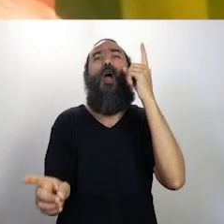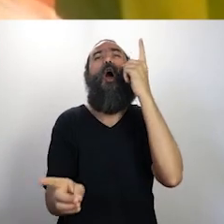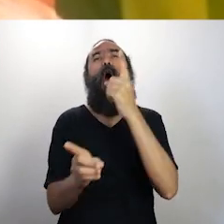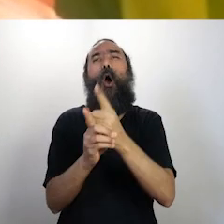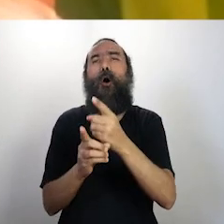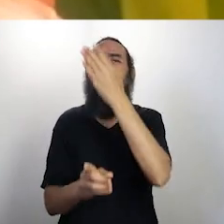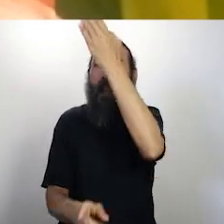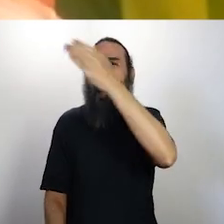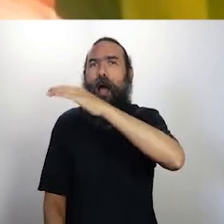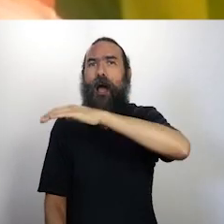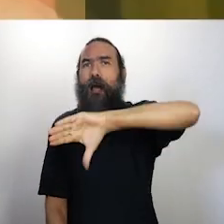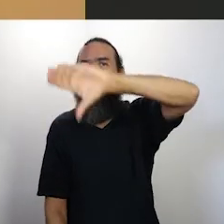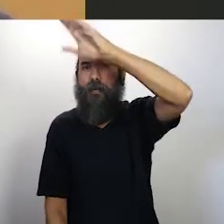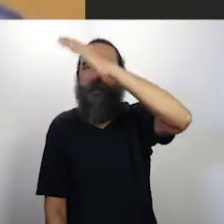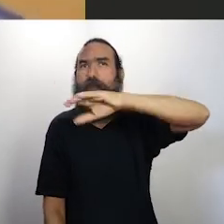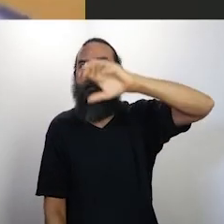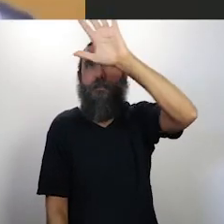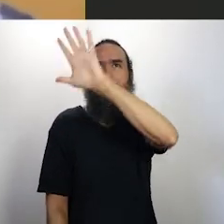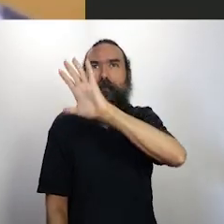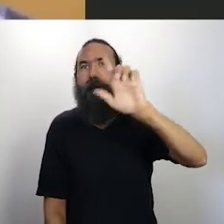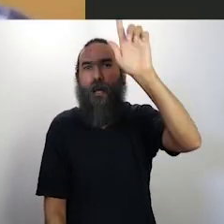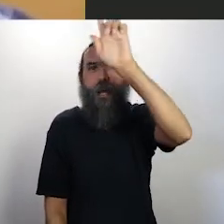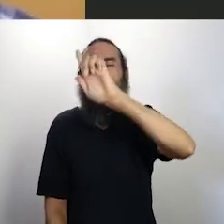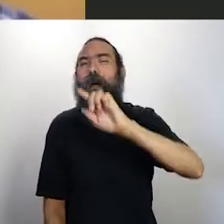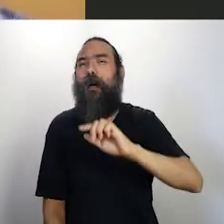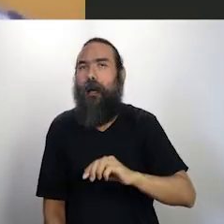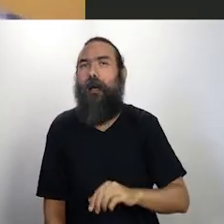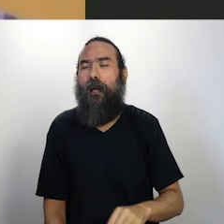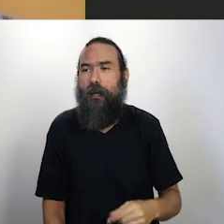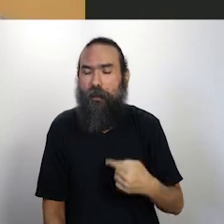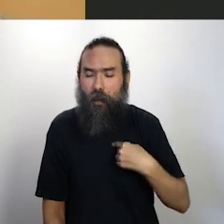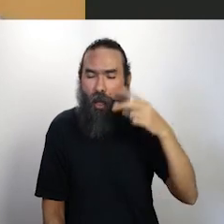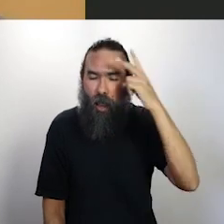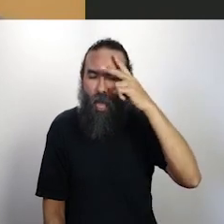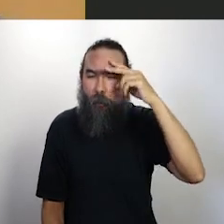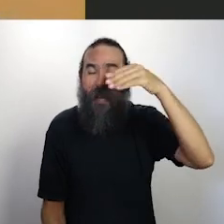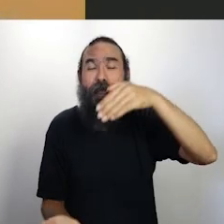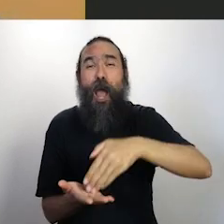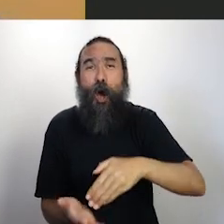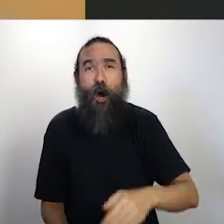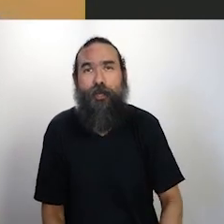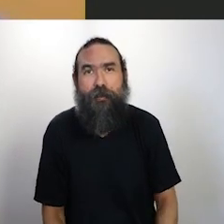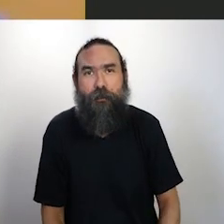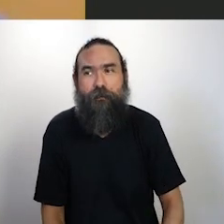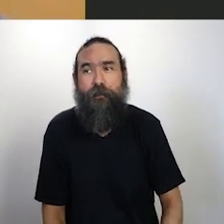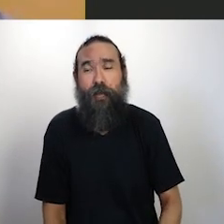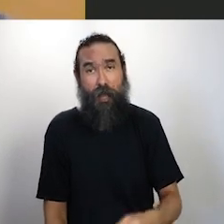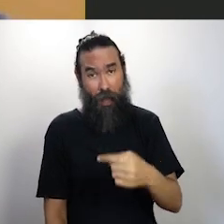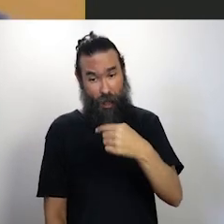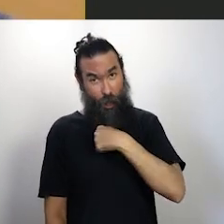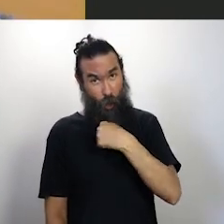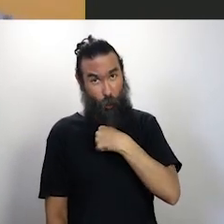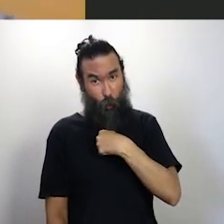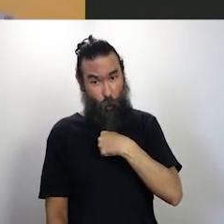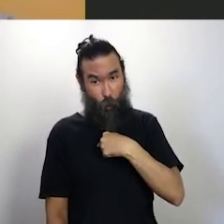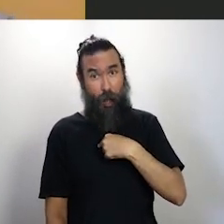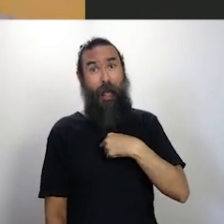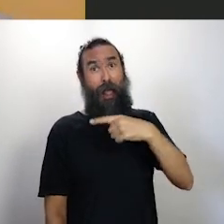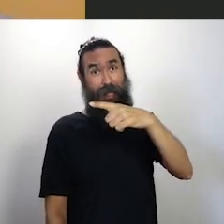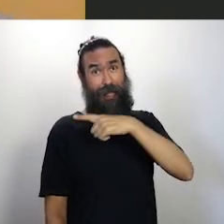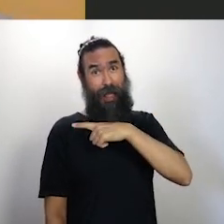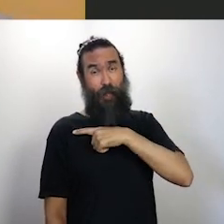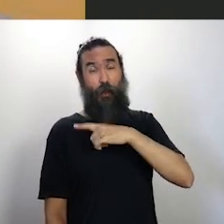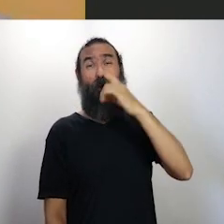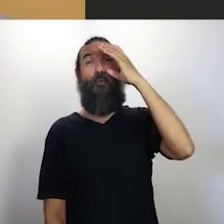hoje dessa nossa reunião até hoje até hoje eu tenho esse sonho o encontro dos povos das